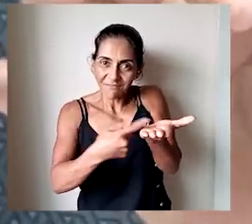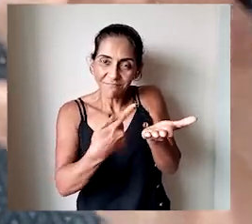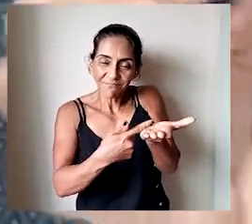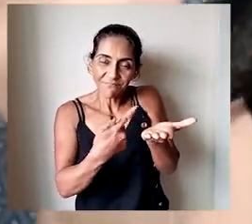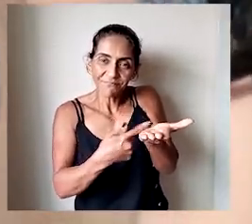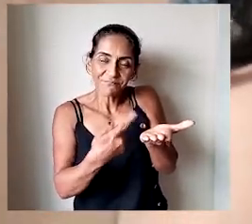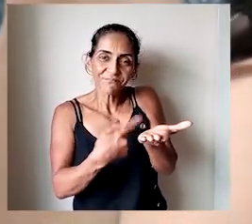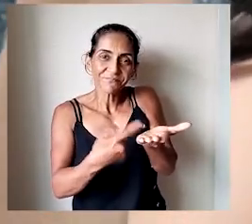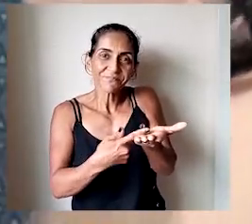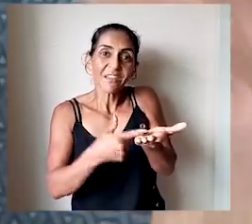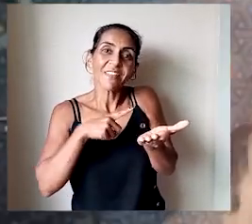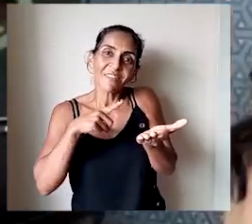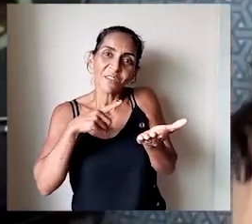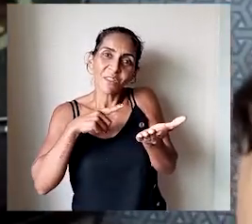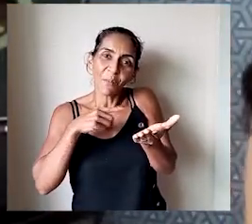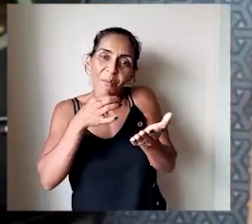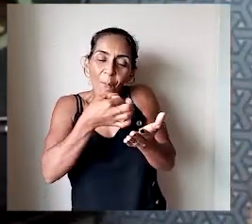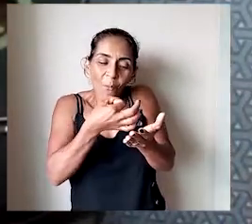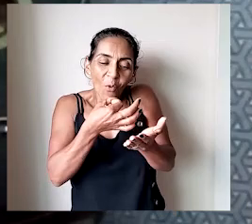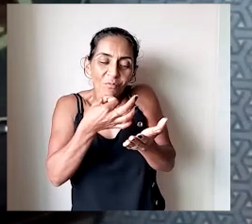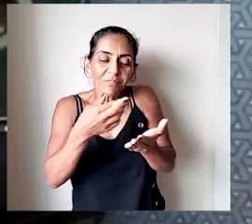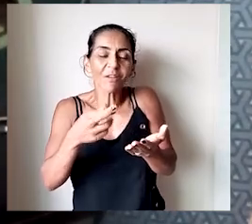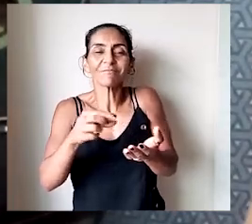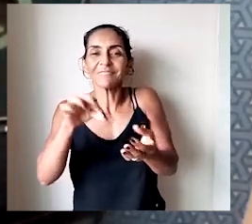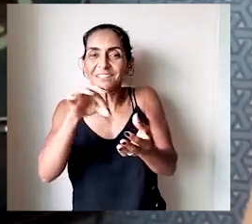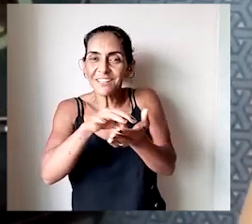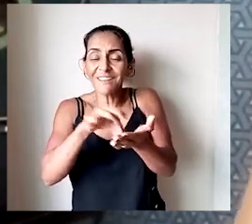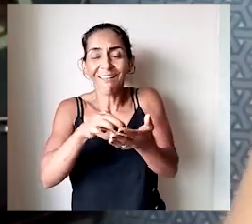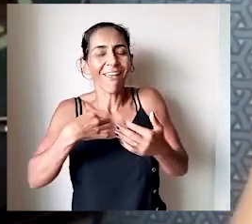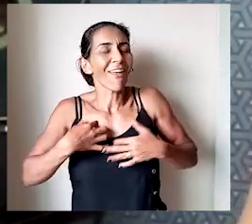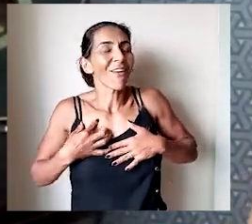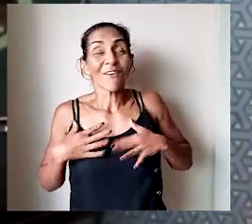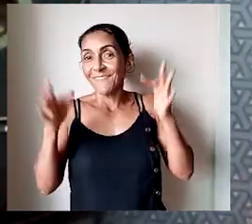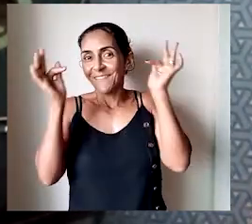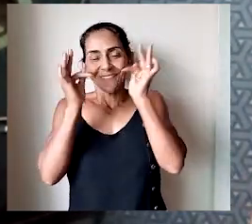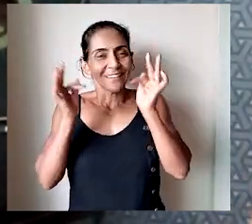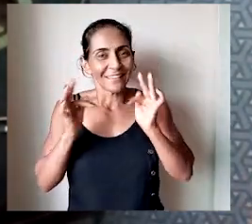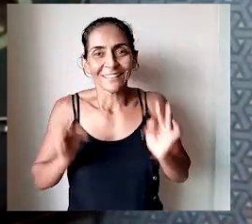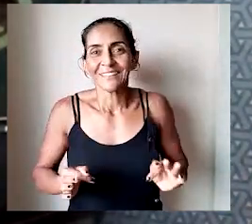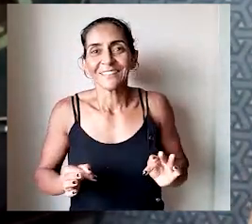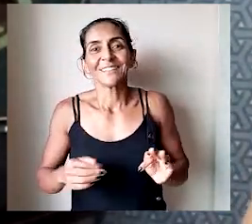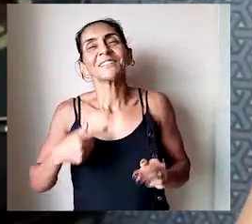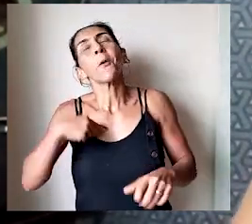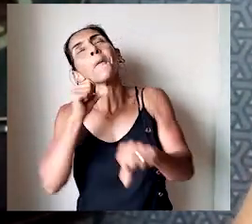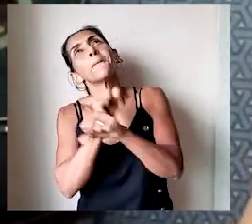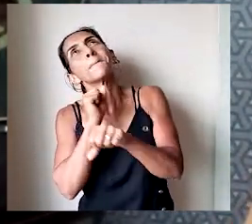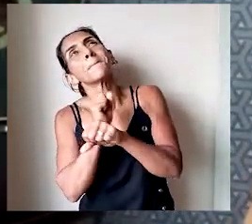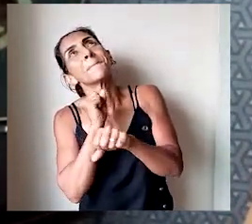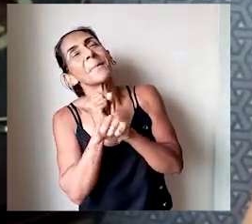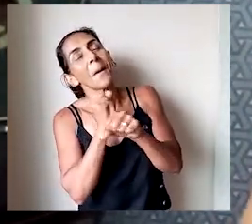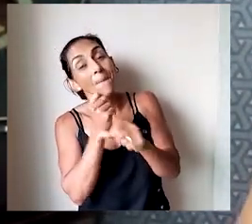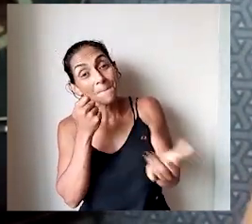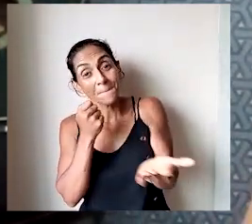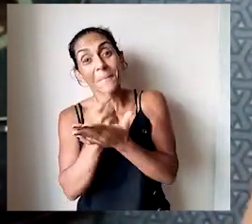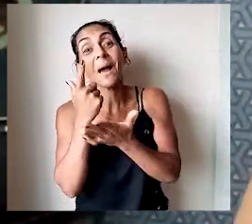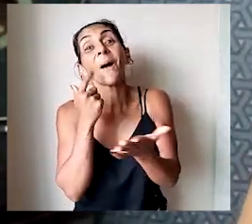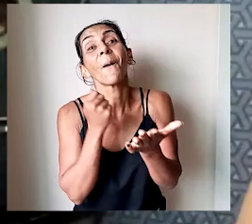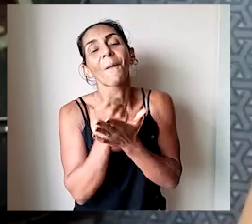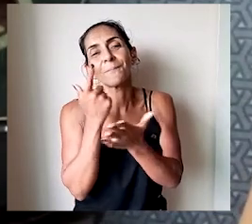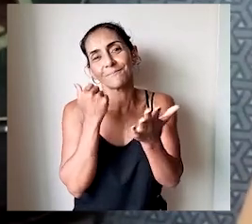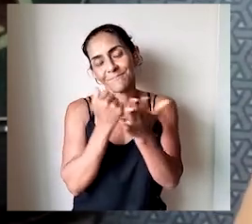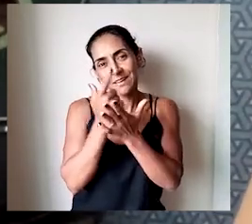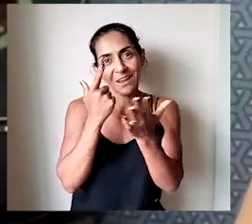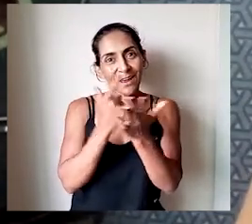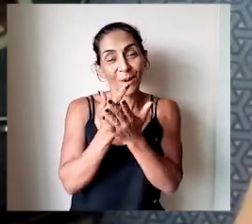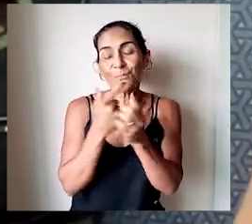ilustração da capa com o botão. Eu achei maravilhoso, fiquei super feliz com a minha edição. Valeu a pena eu ter esperado para adquirir essa